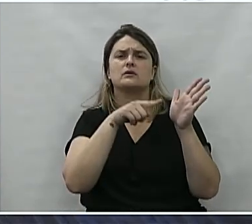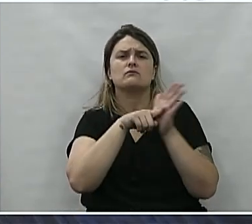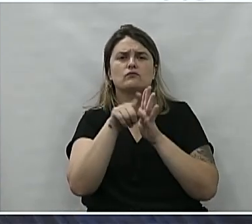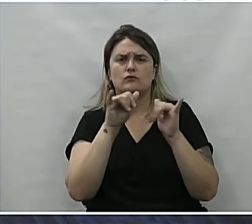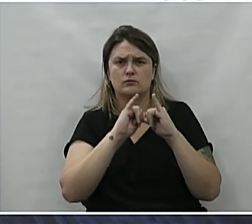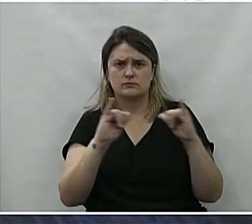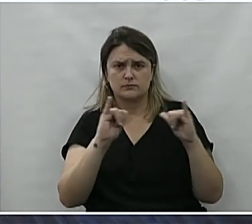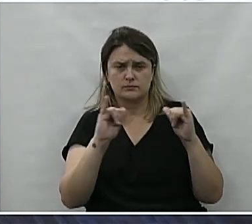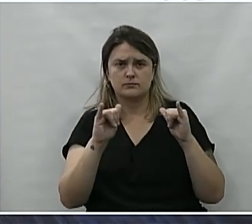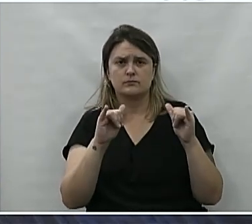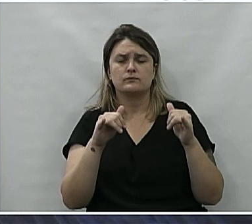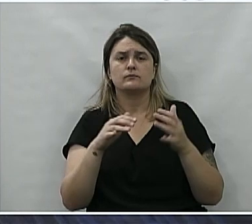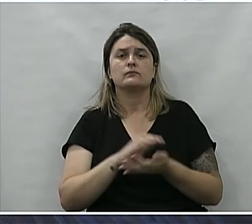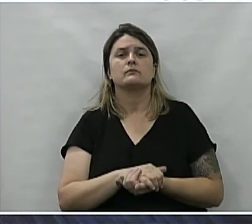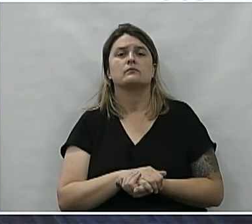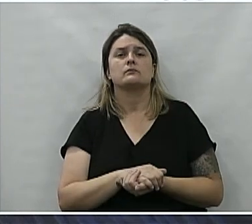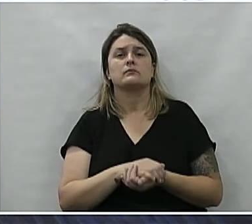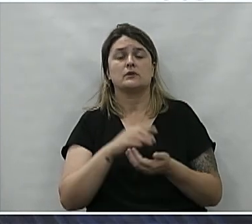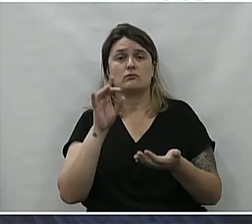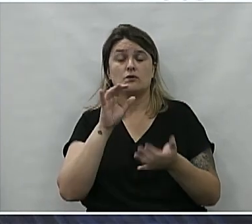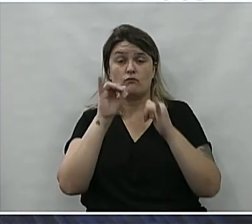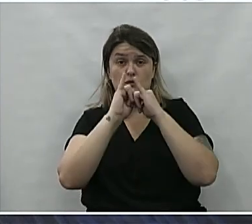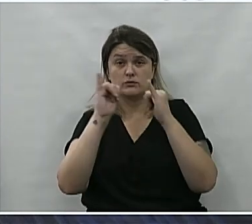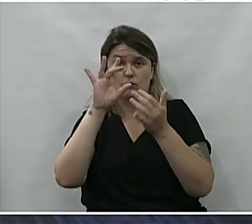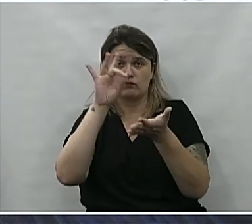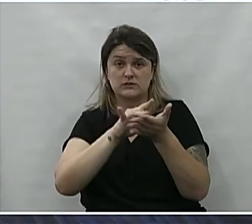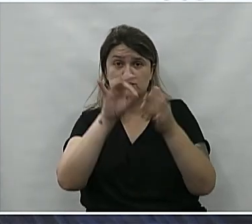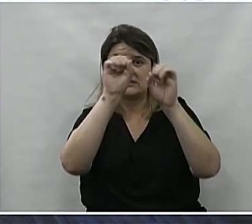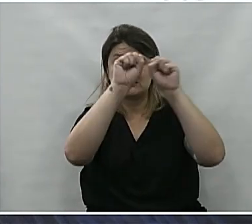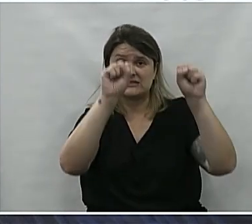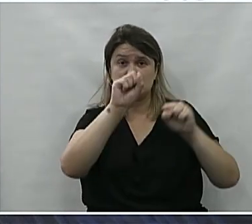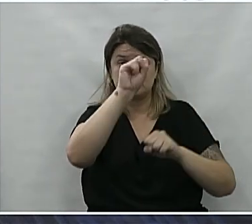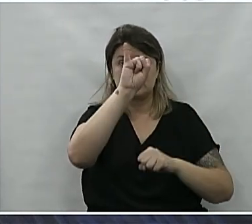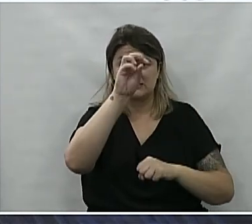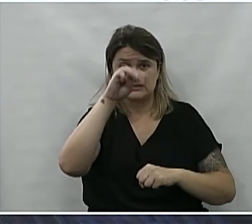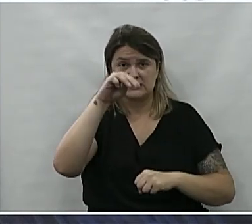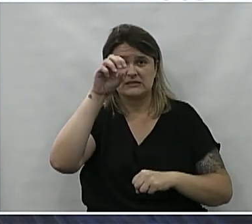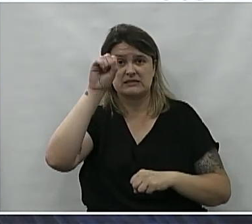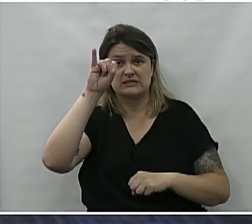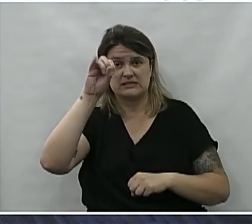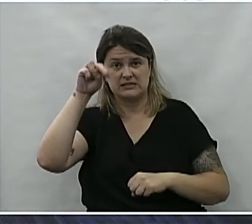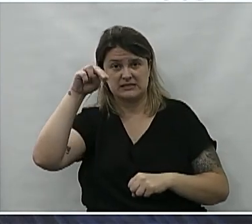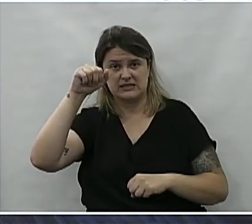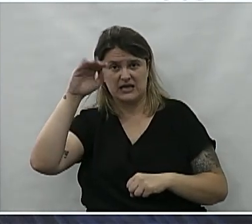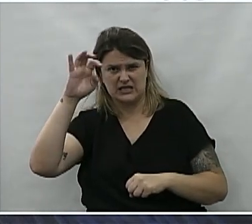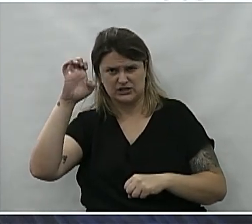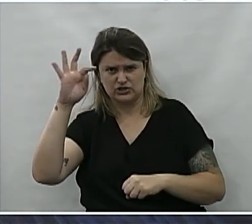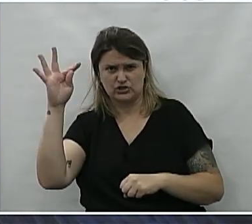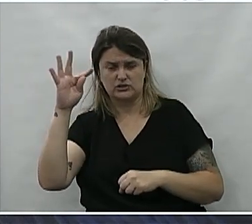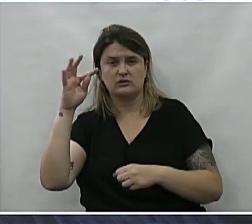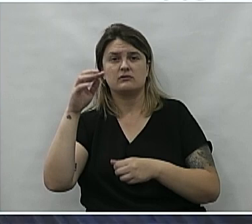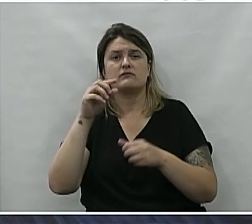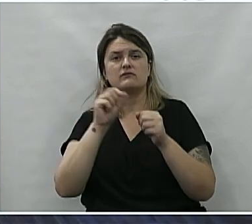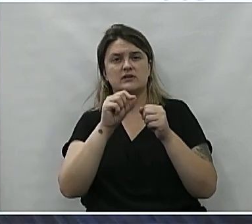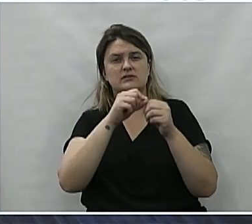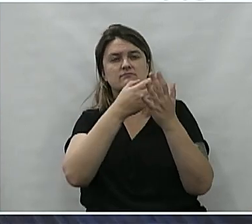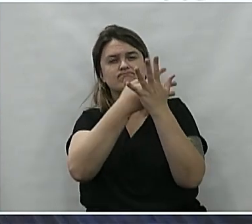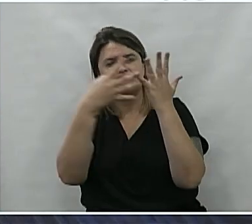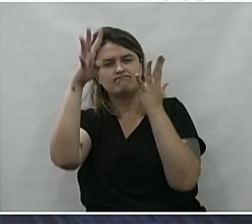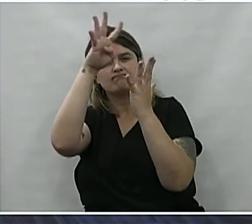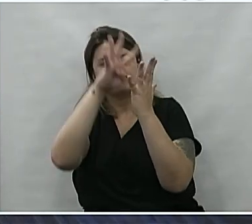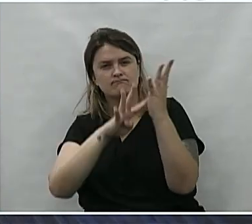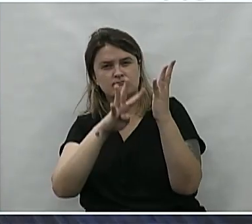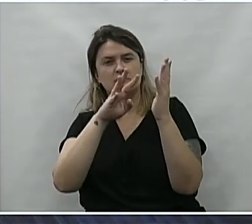As fontes Então são Dados oficiais Dos sistemas Sim Sinanet 2023 E anteriores Por meio da tabulação